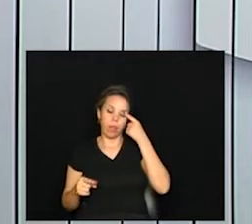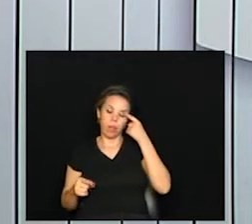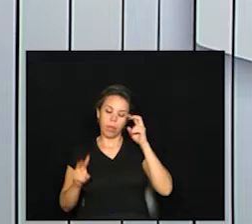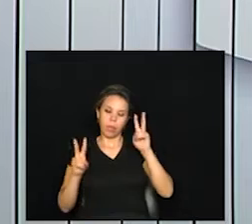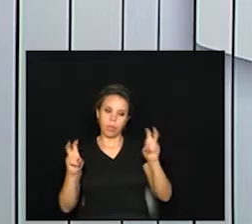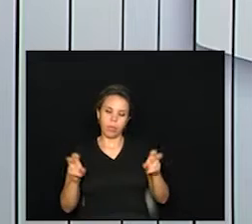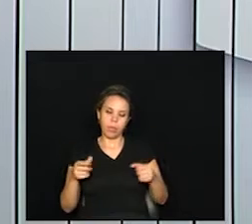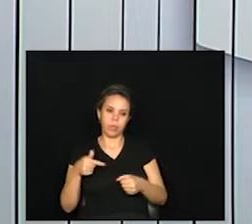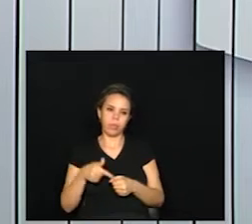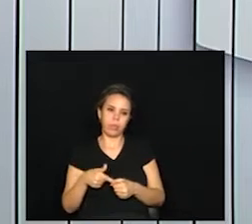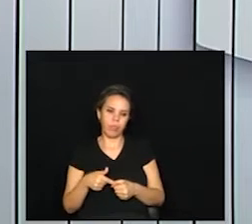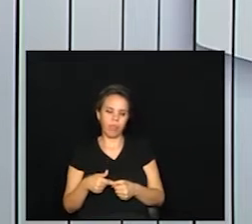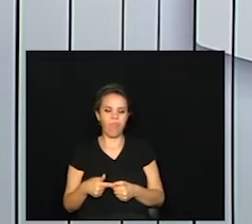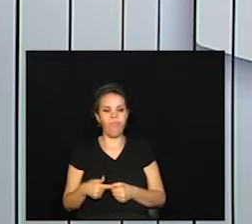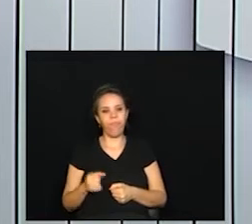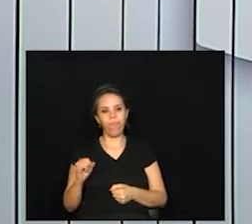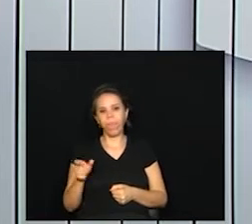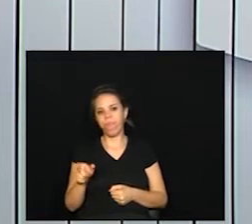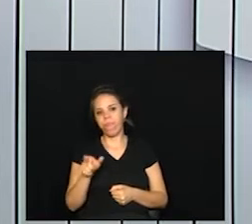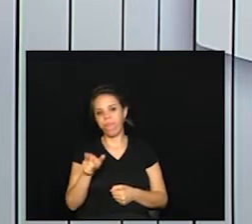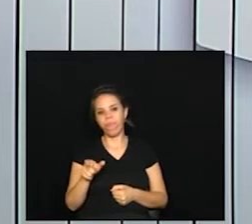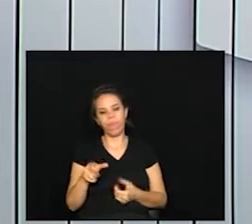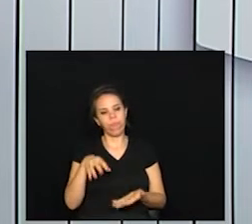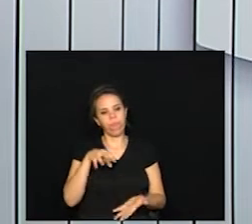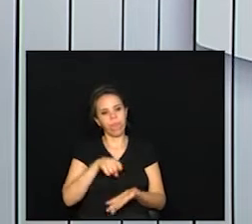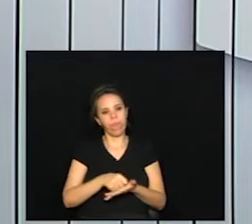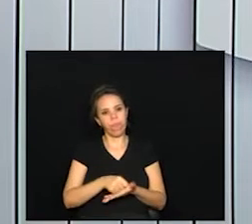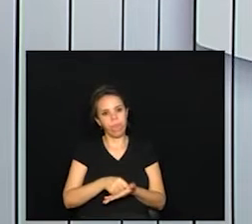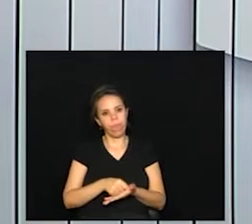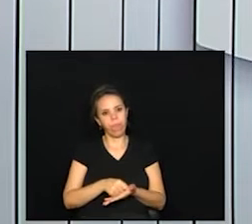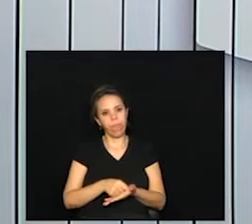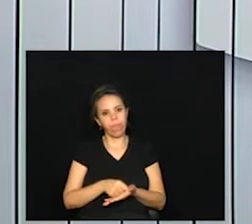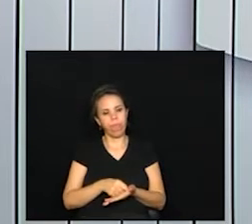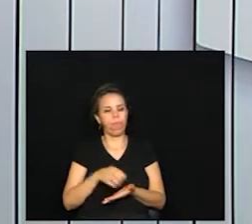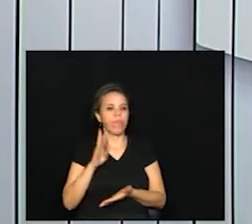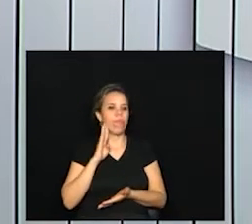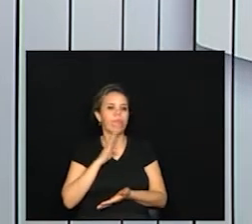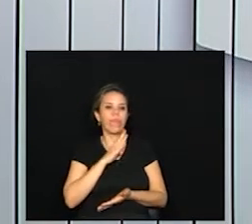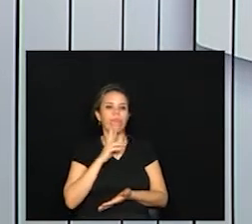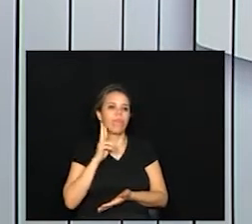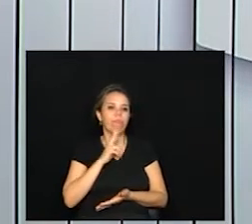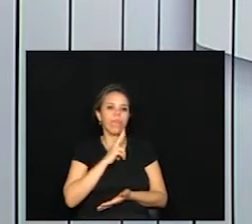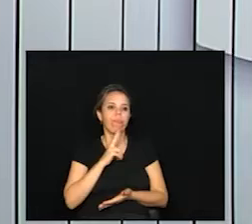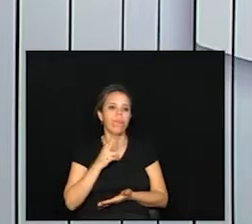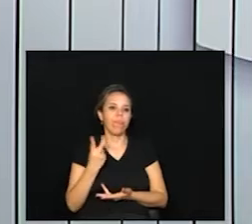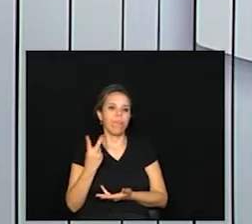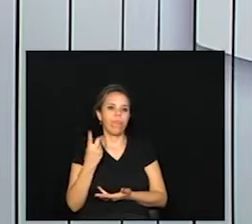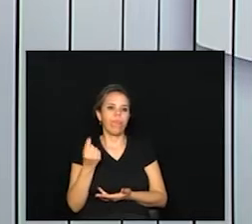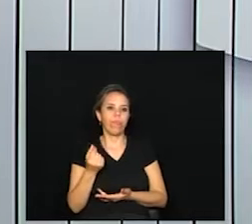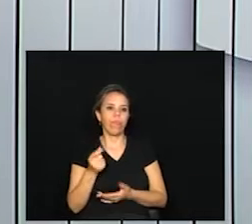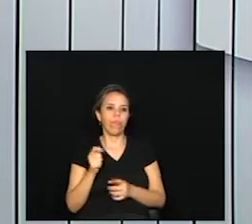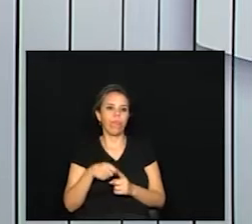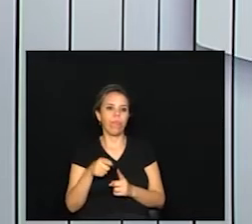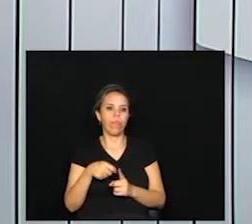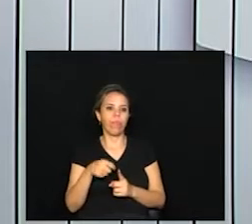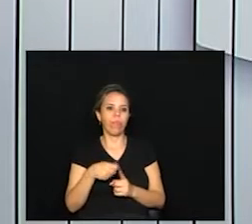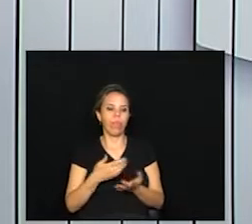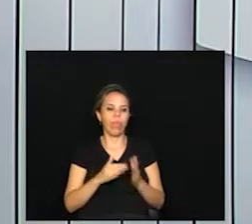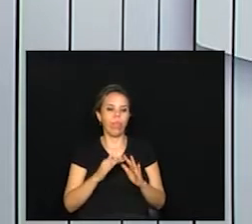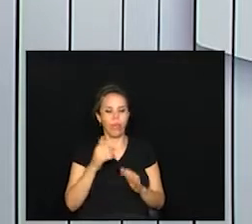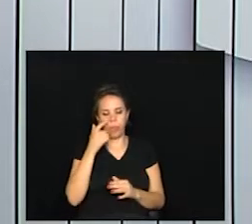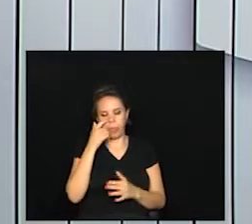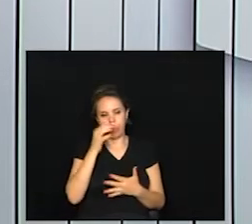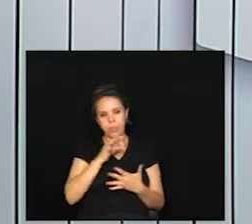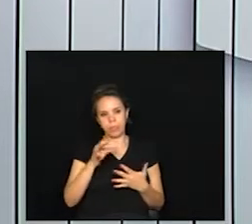a combustível, cartório, couvert de bar e restaurante, preço de mensalidade de escola,